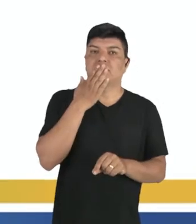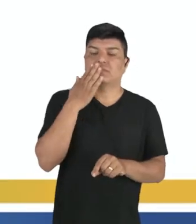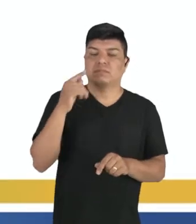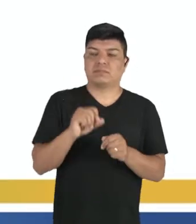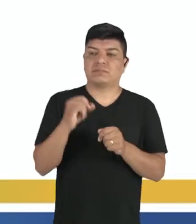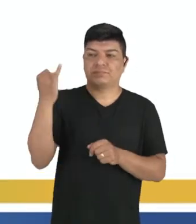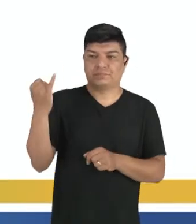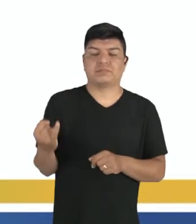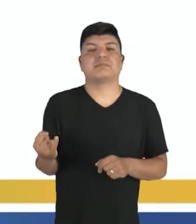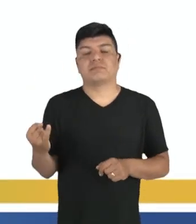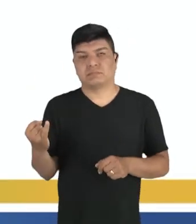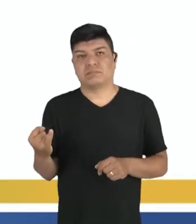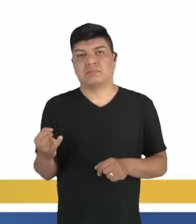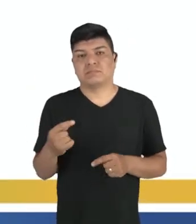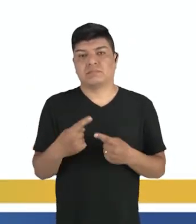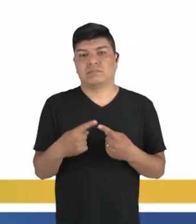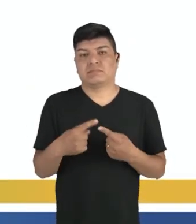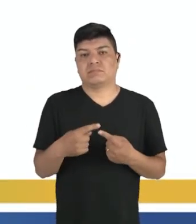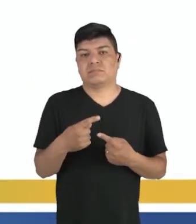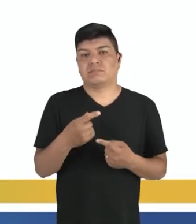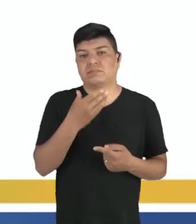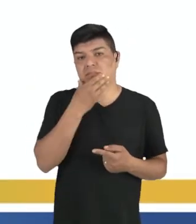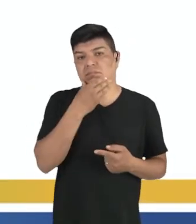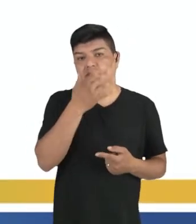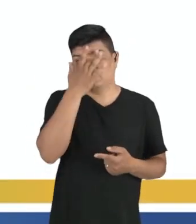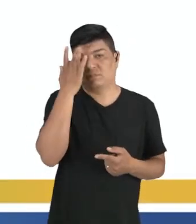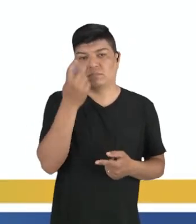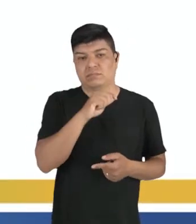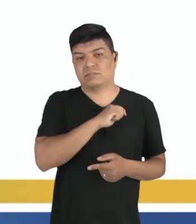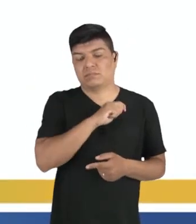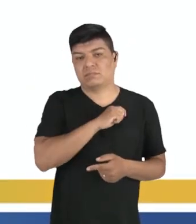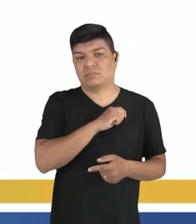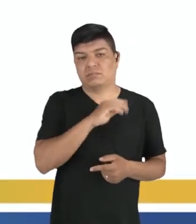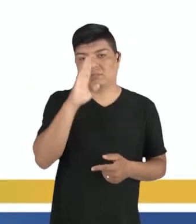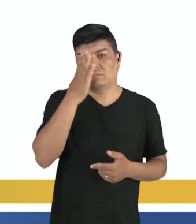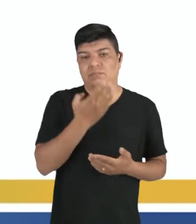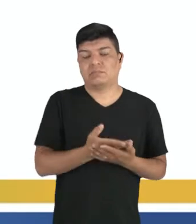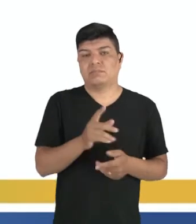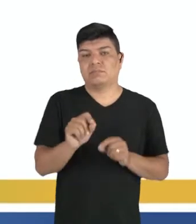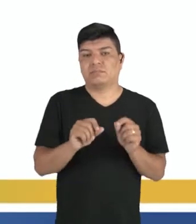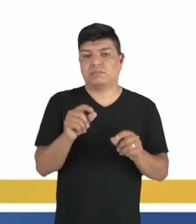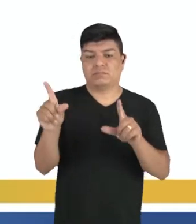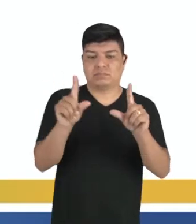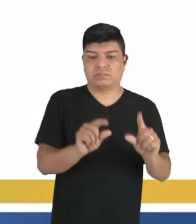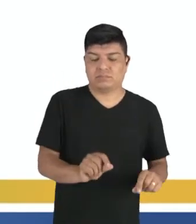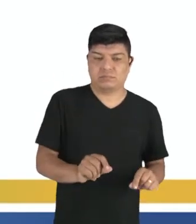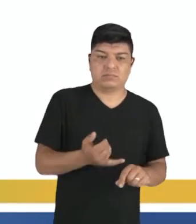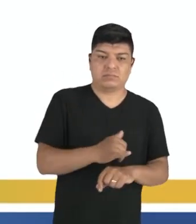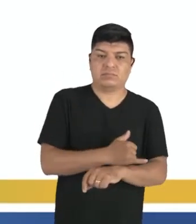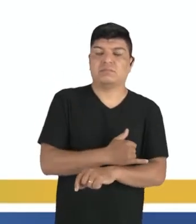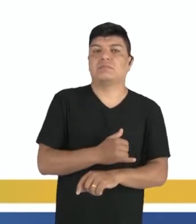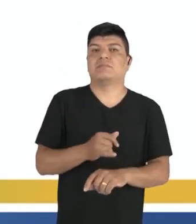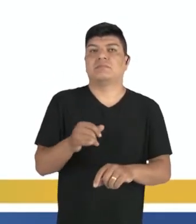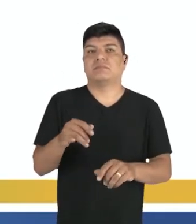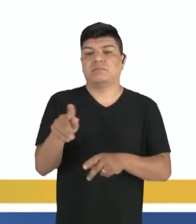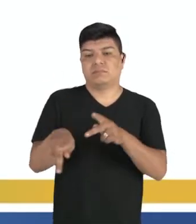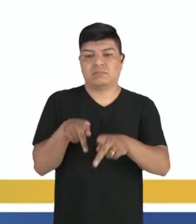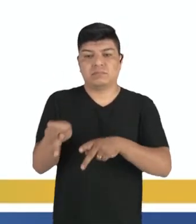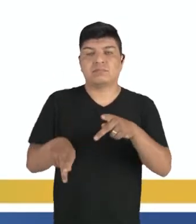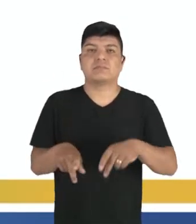dieta, né? Os espanhóis creem que é importante para reduzir, né, a questão da problemática, que é o ganho de peso da